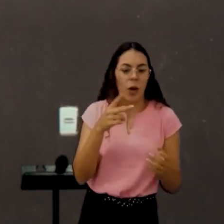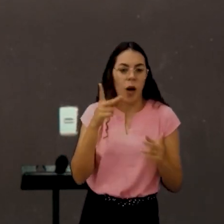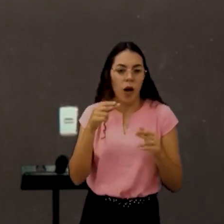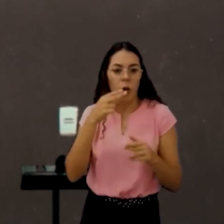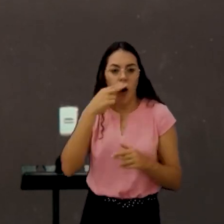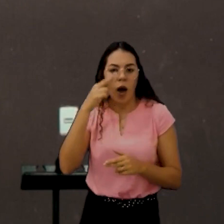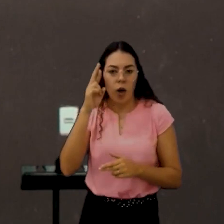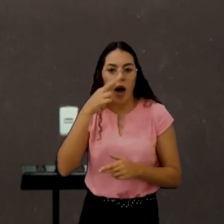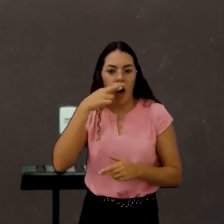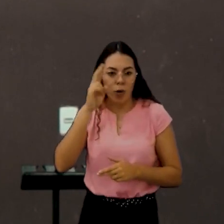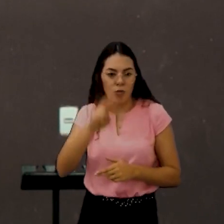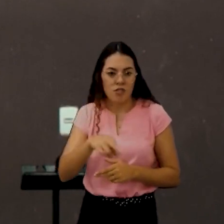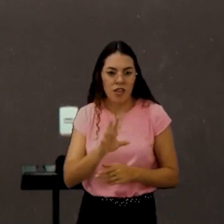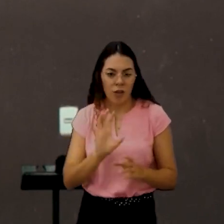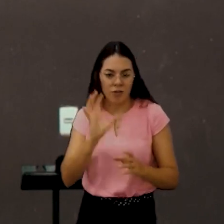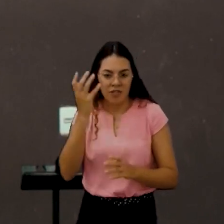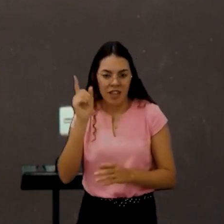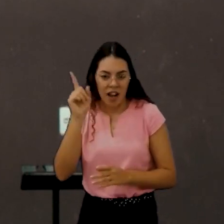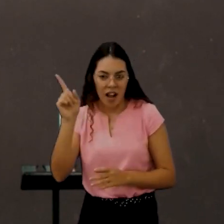agora.